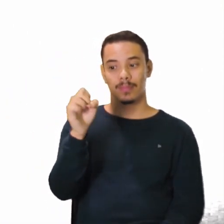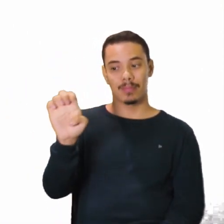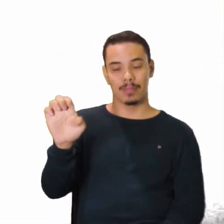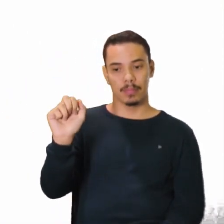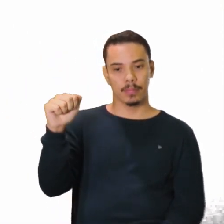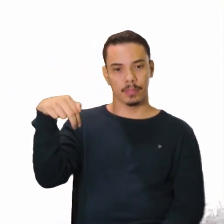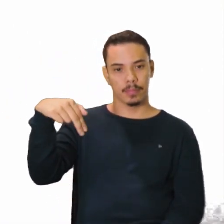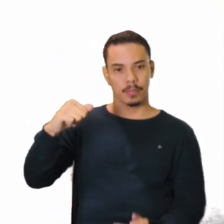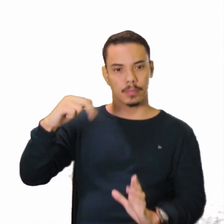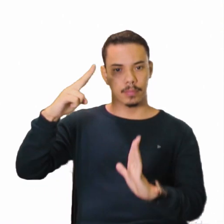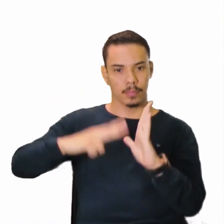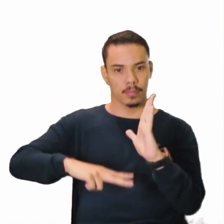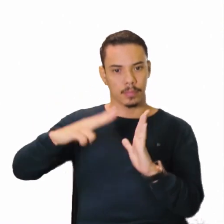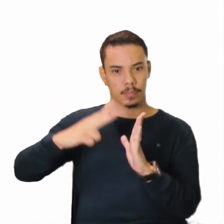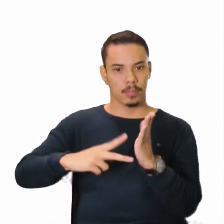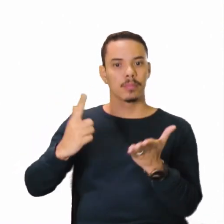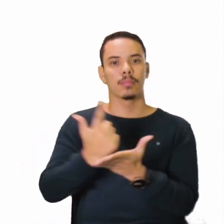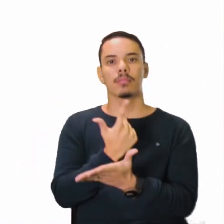lesse o livro,